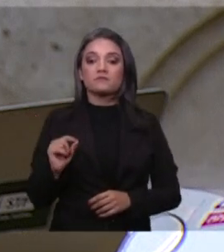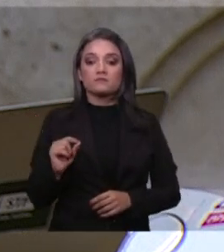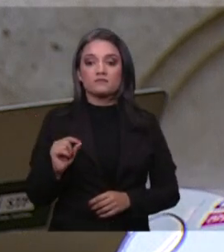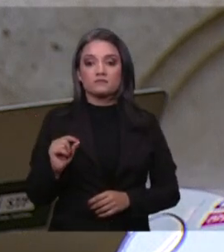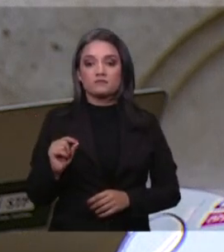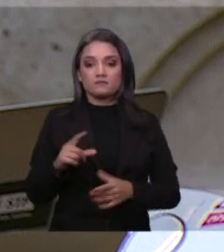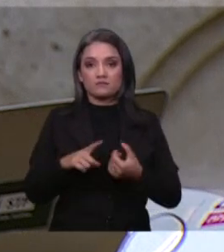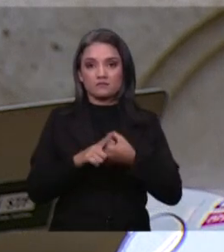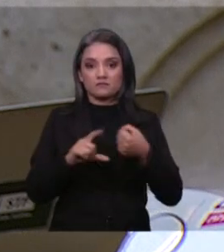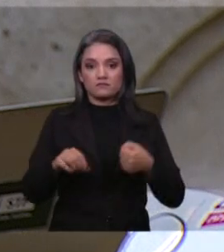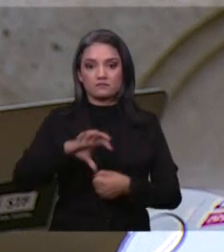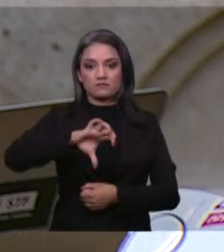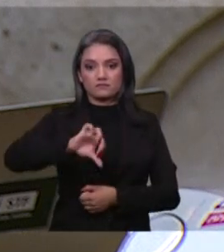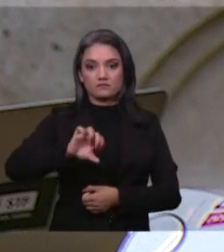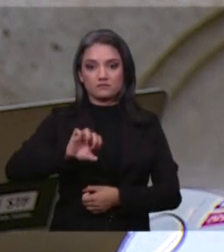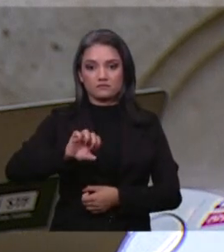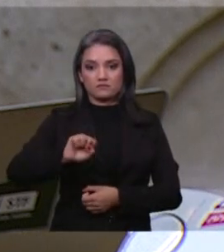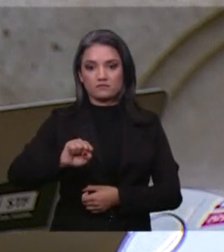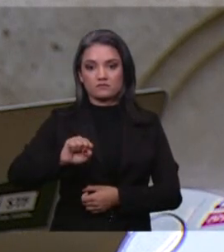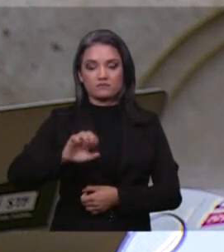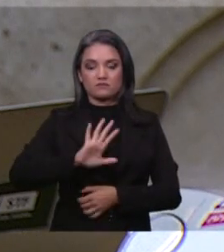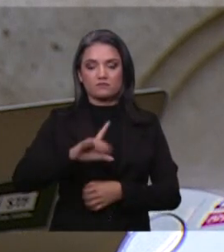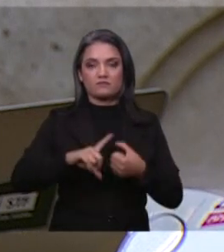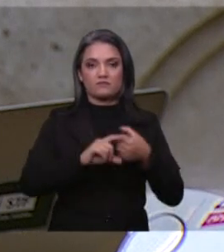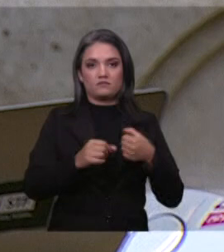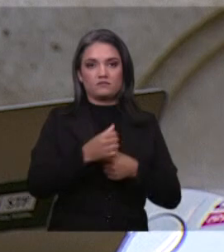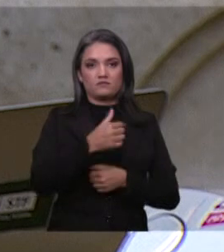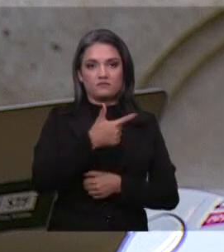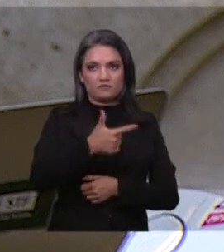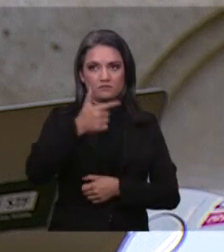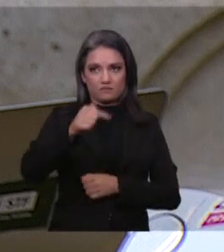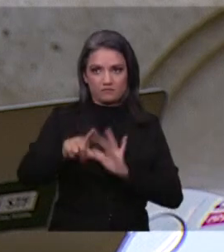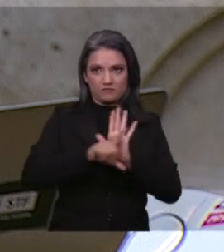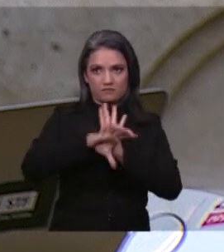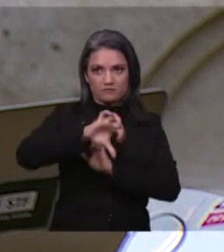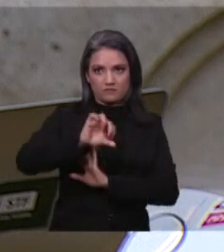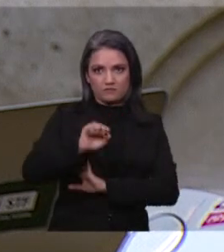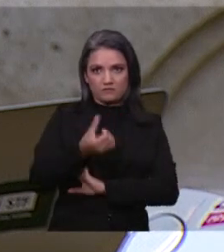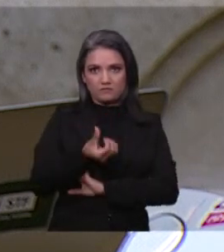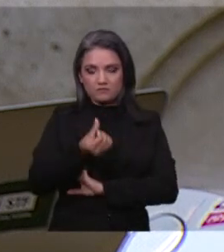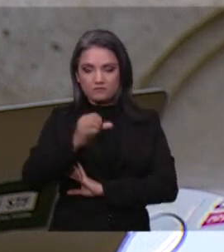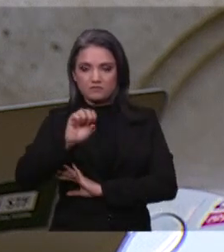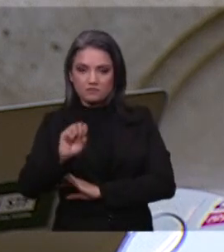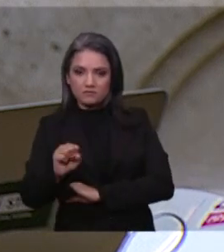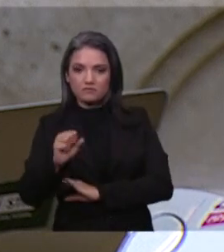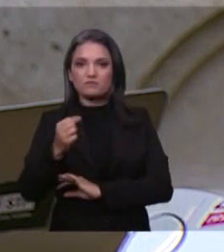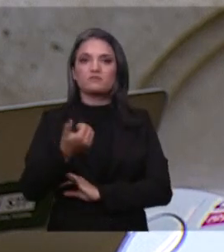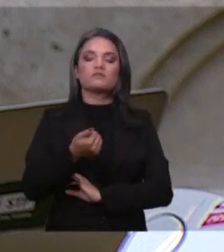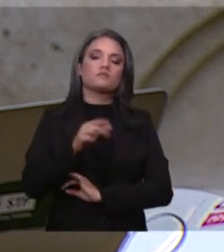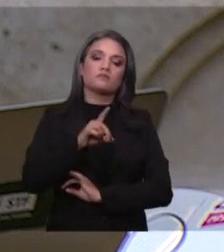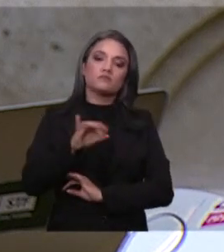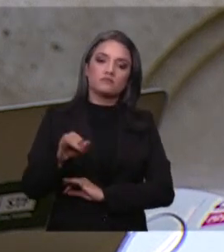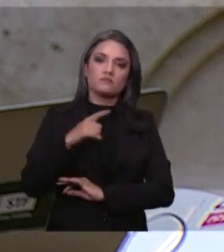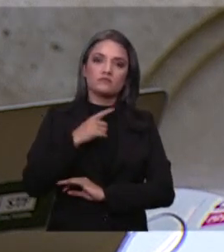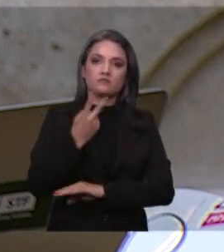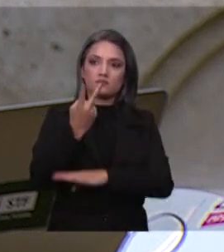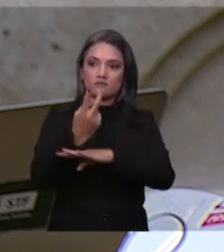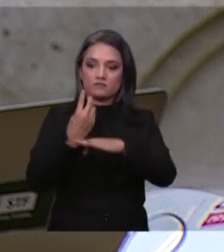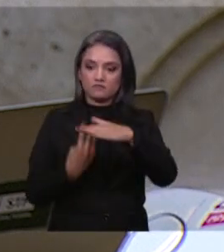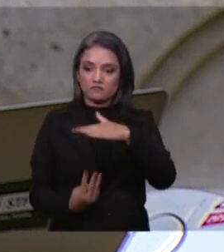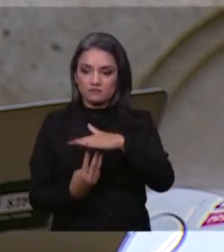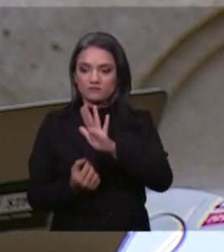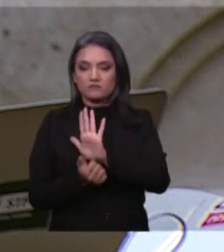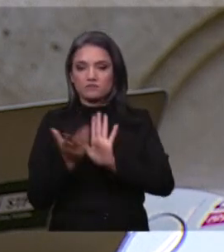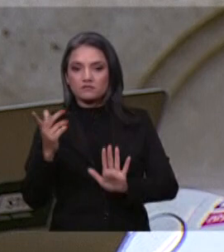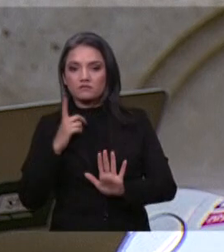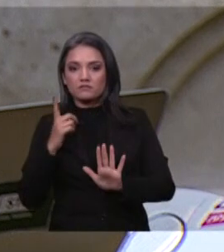que o artigo 986, o artigo 27 da lei 9868, que cuida da ação direta de inconstitucionalidade, prevê o quórum de 2/3 para